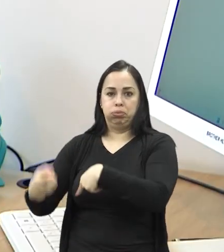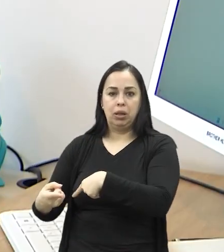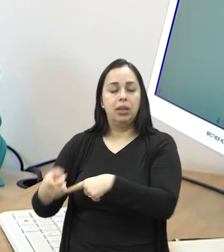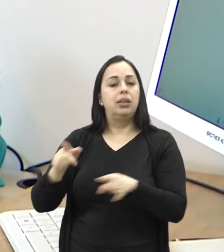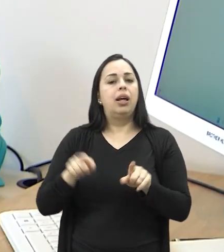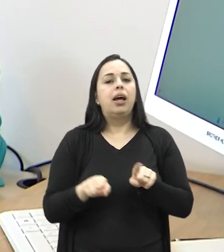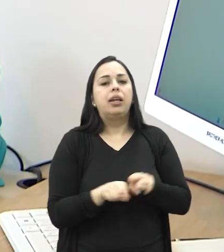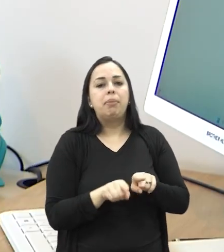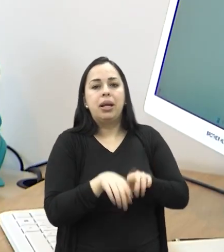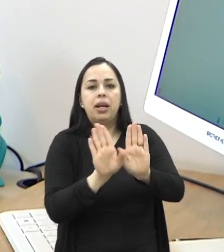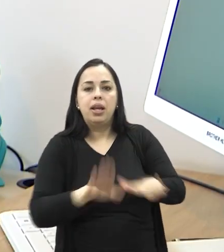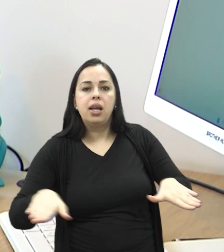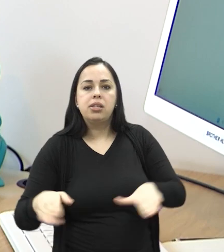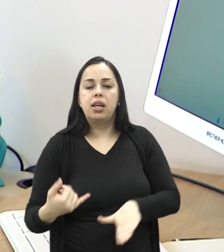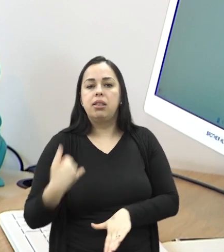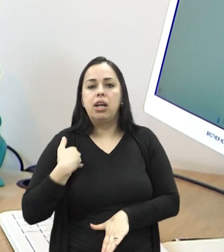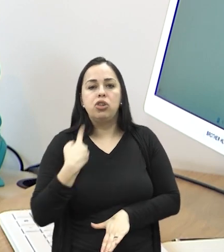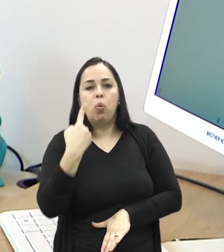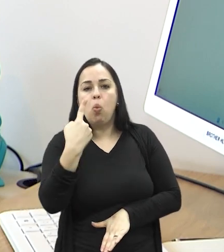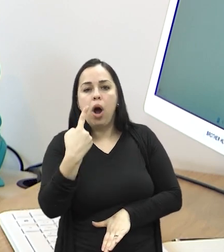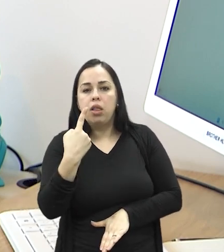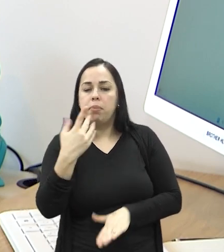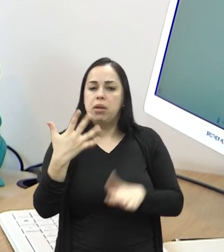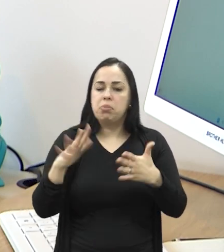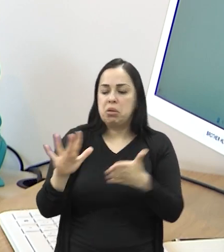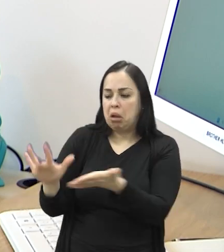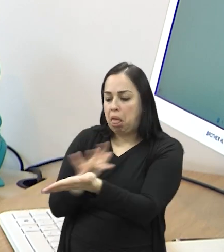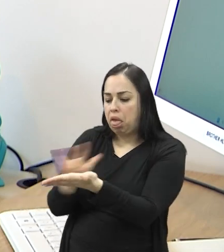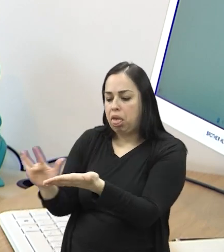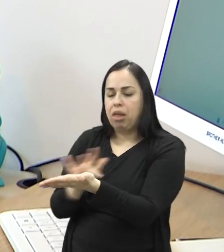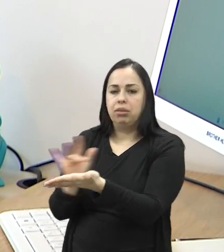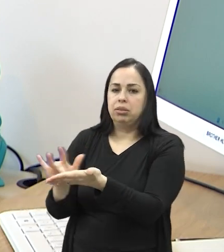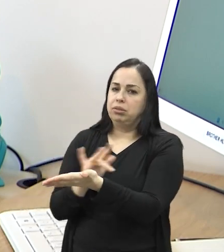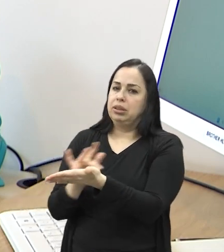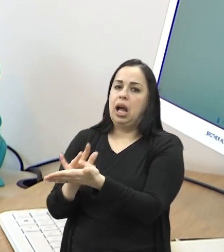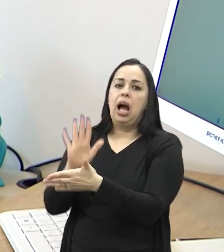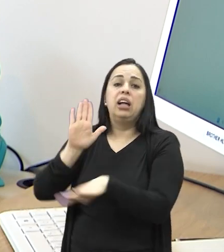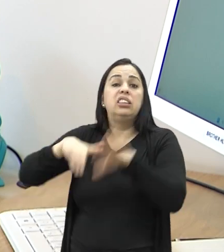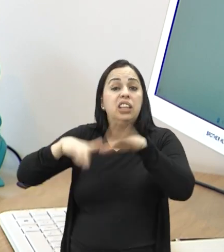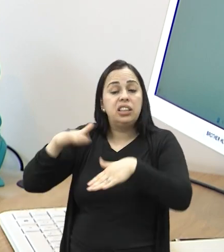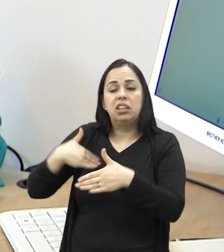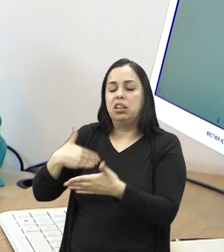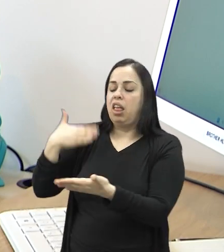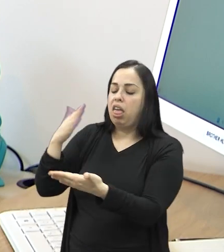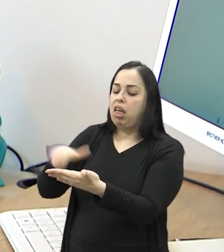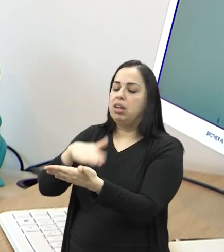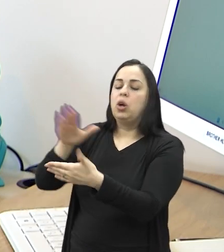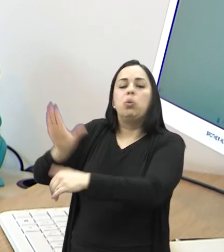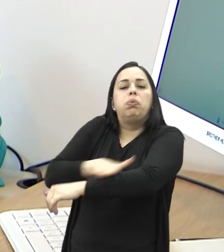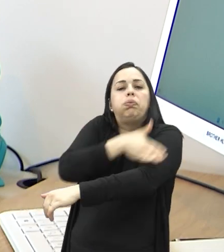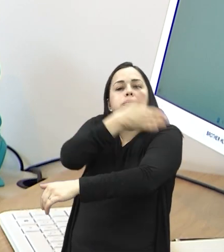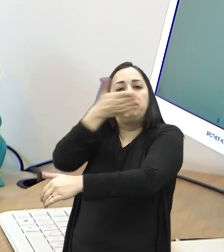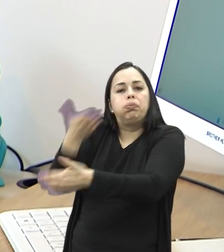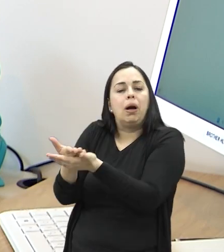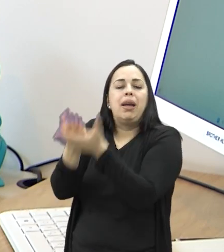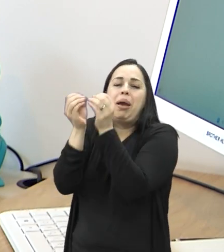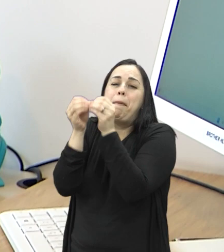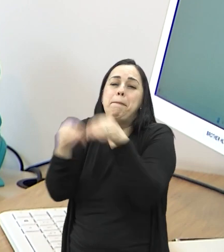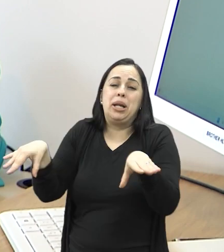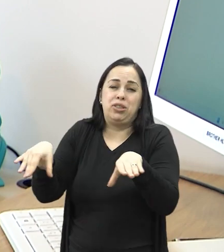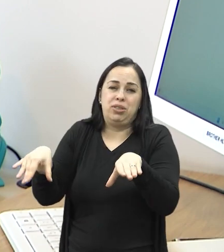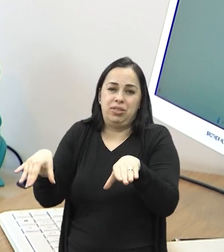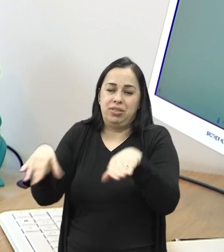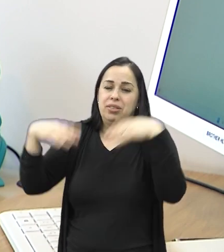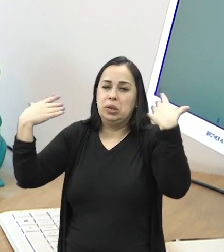criança menos de 1 ano já tendo contato com tela, é por um tempo muito prolongado. E isso está trazendo